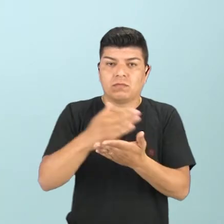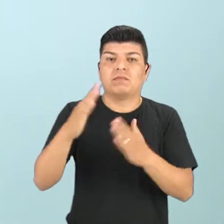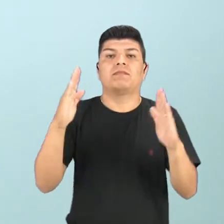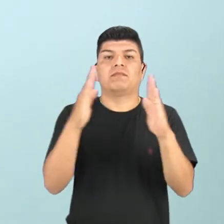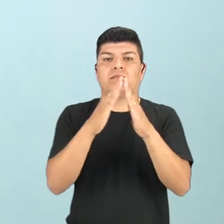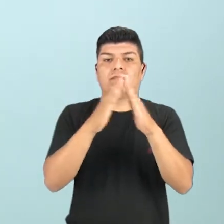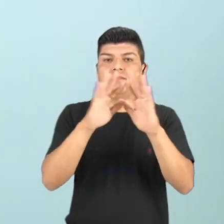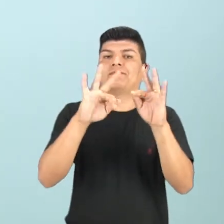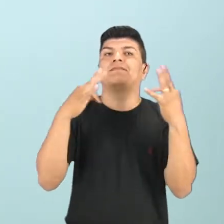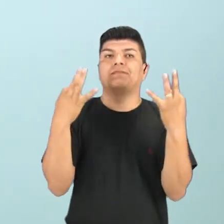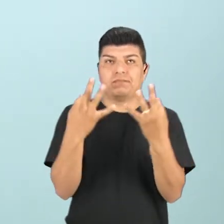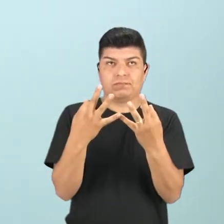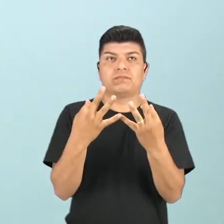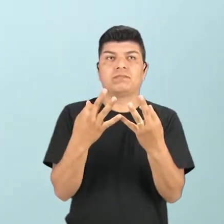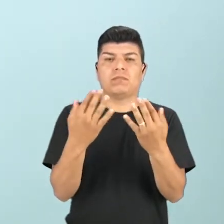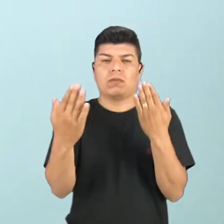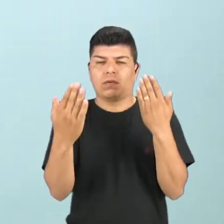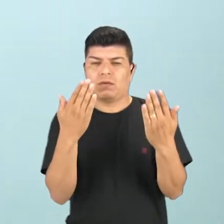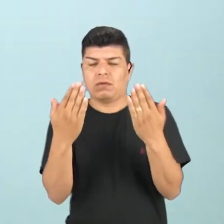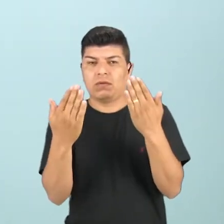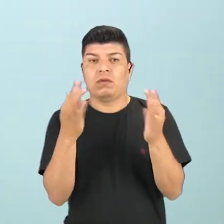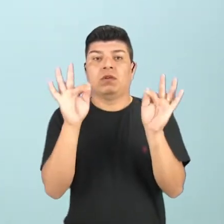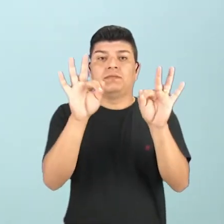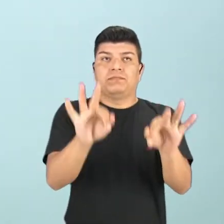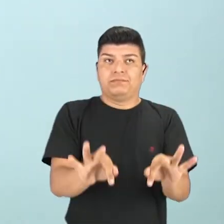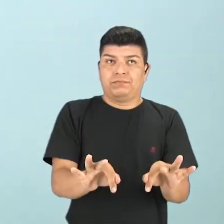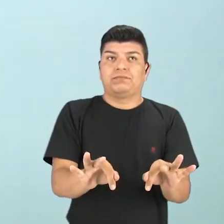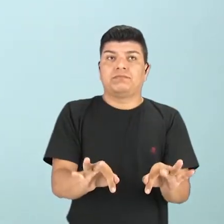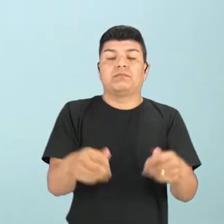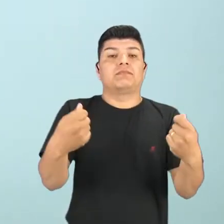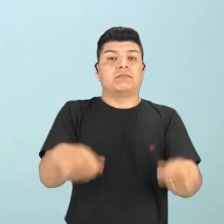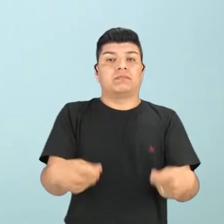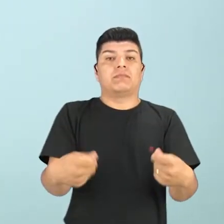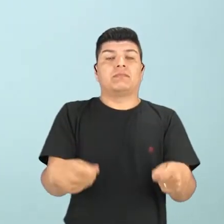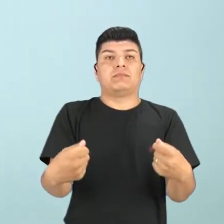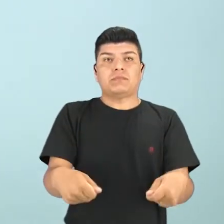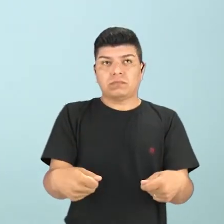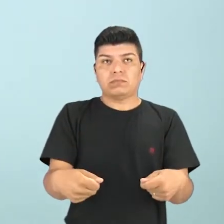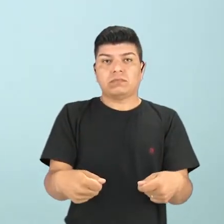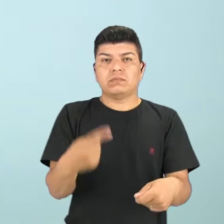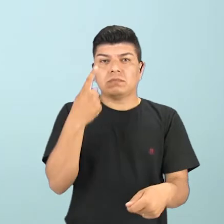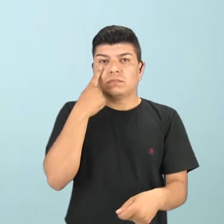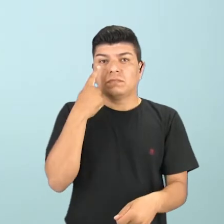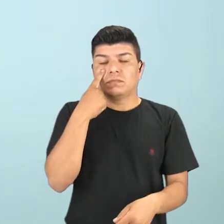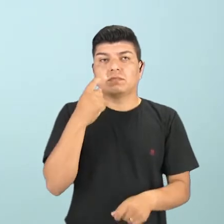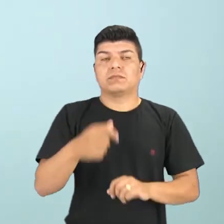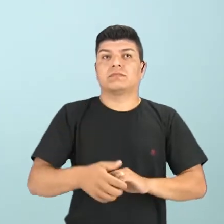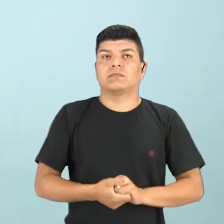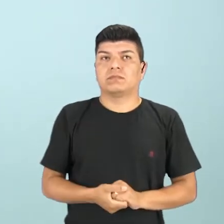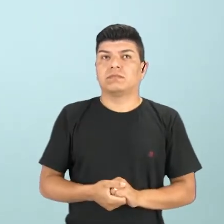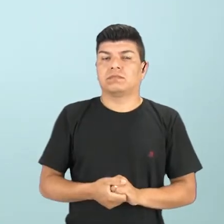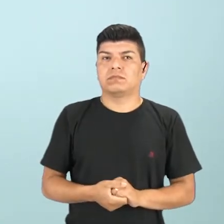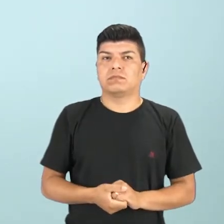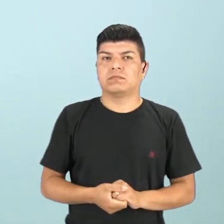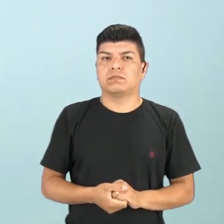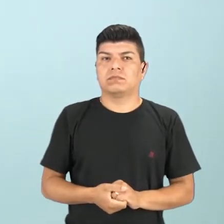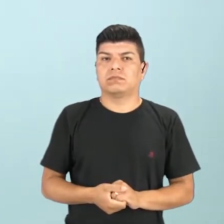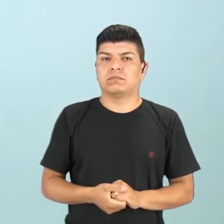famílias. Então ele vai fazendo essa comparação e no final ele diz que é preciso prestar atenção, que é